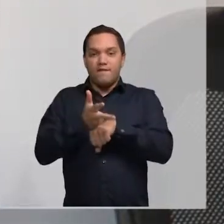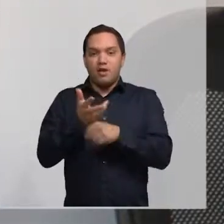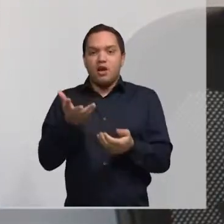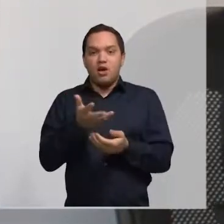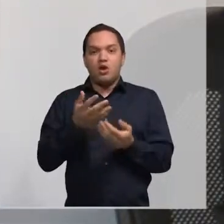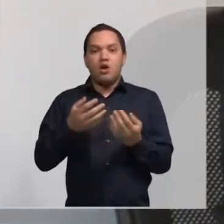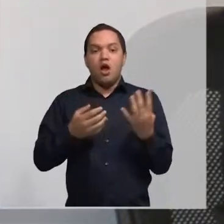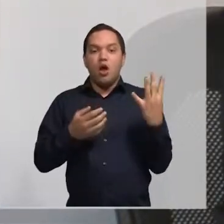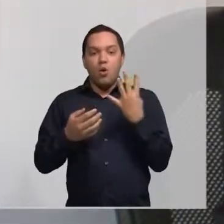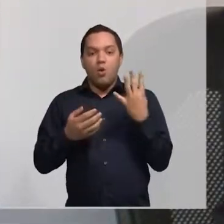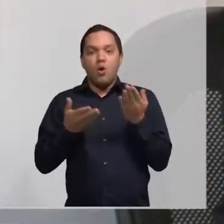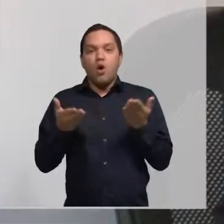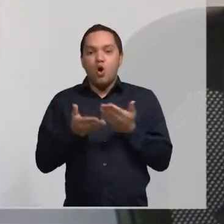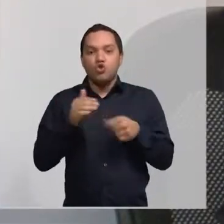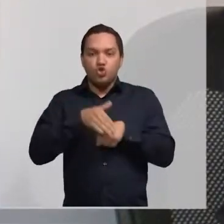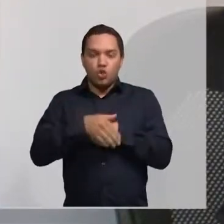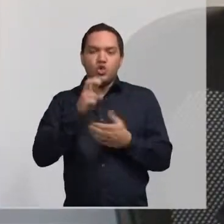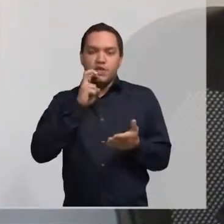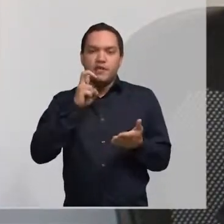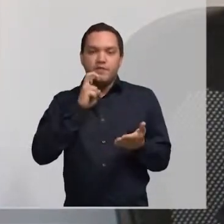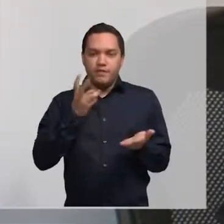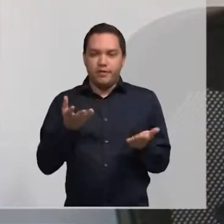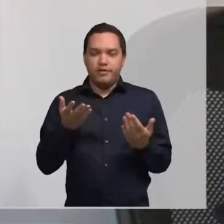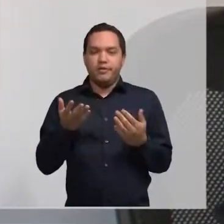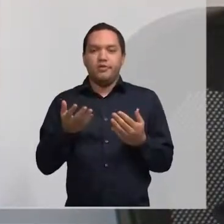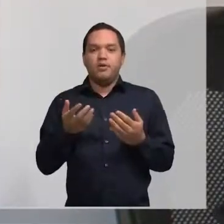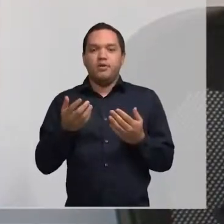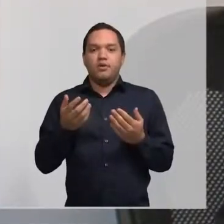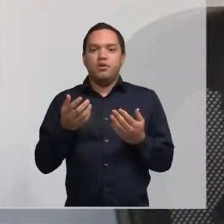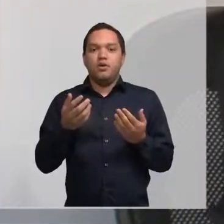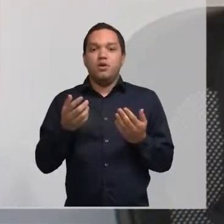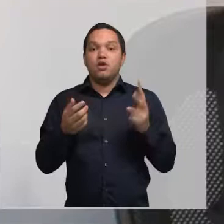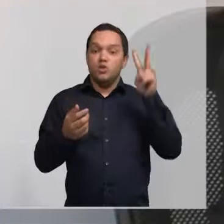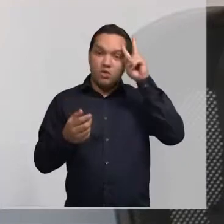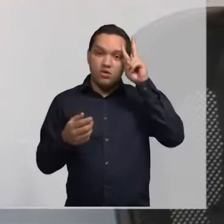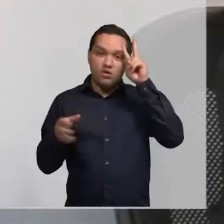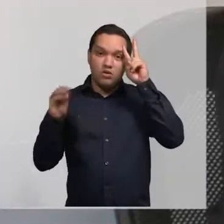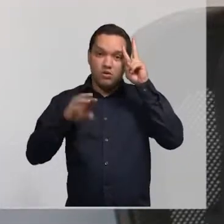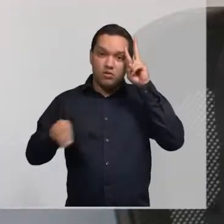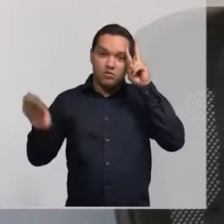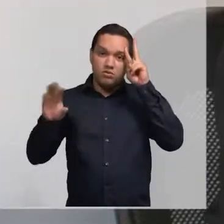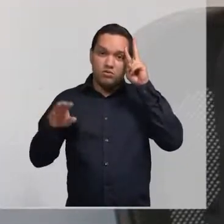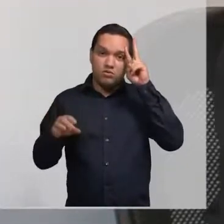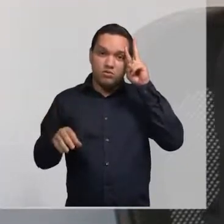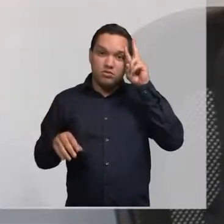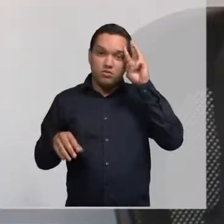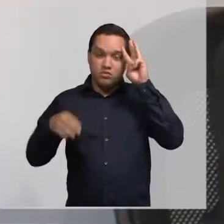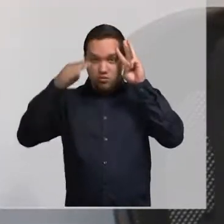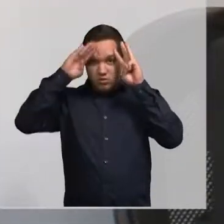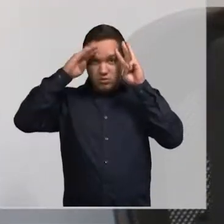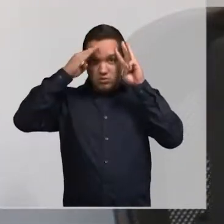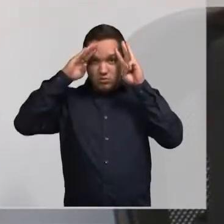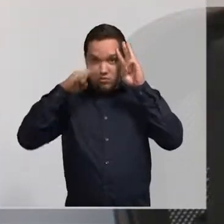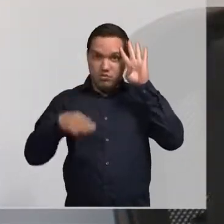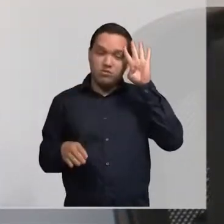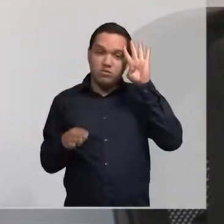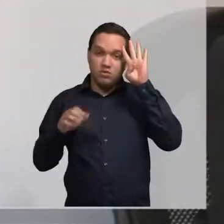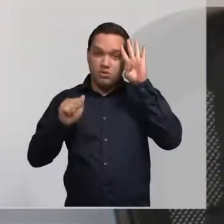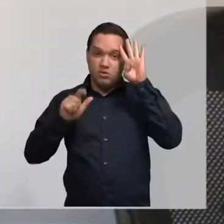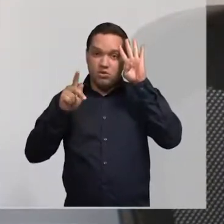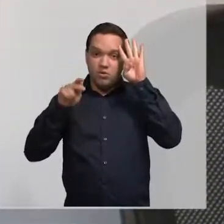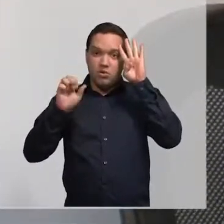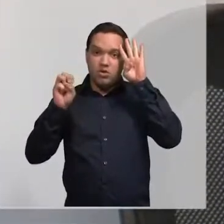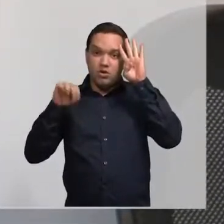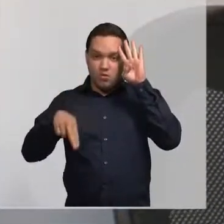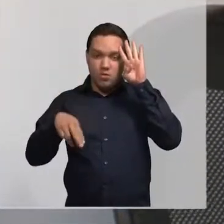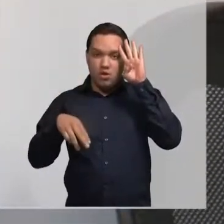4ª entrevista que sairá hoje à noite. Então, vamos falar de Ciro Gomes na segunda, vamos falar de Bolsonaro na terça e de Geraldo Alckmin nessa